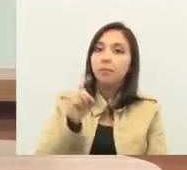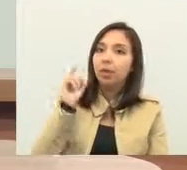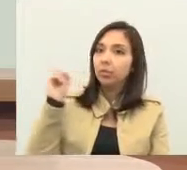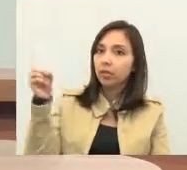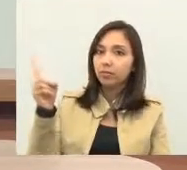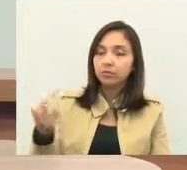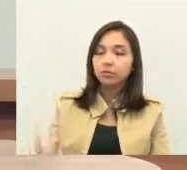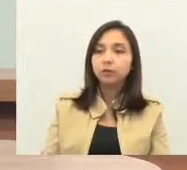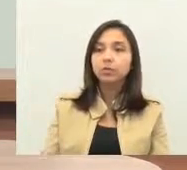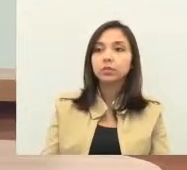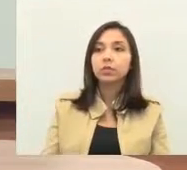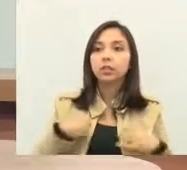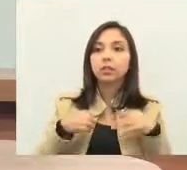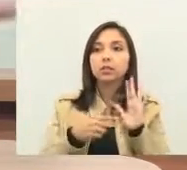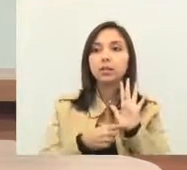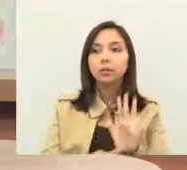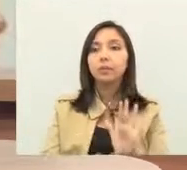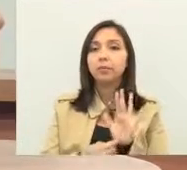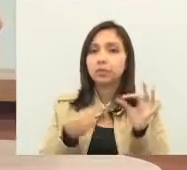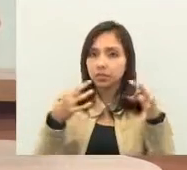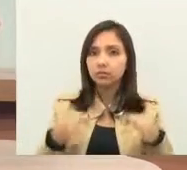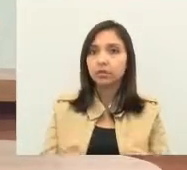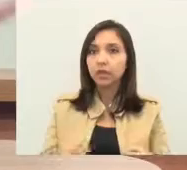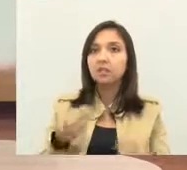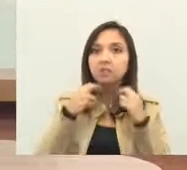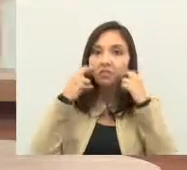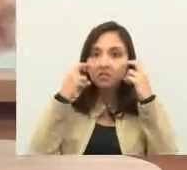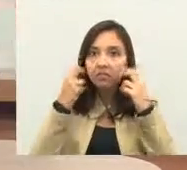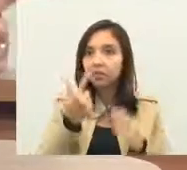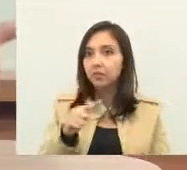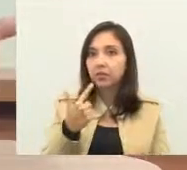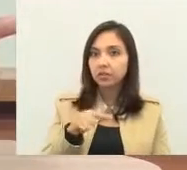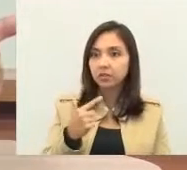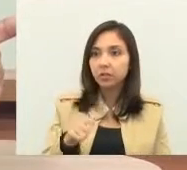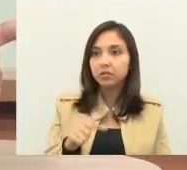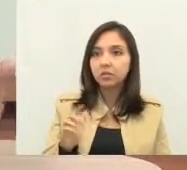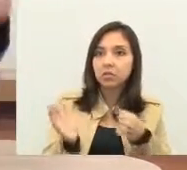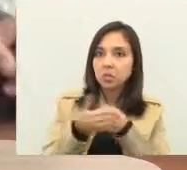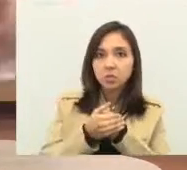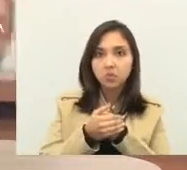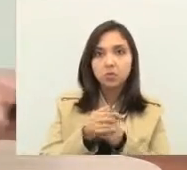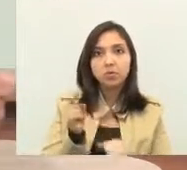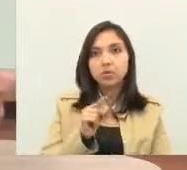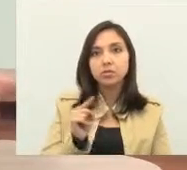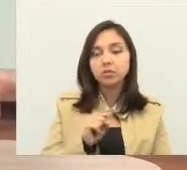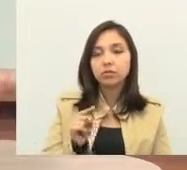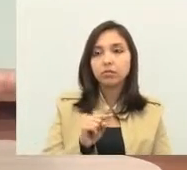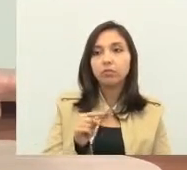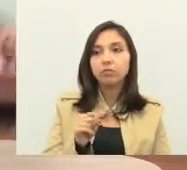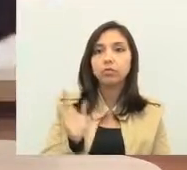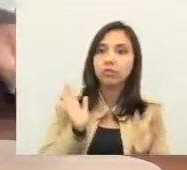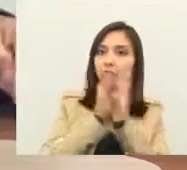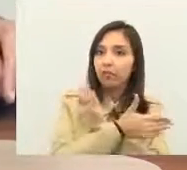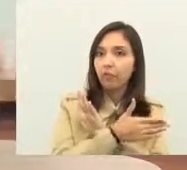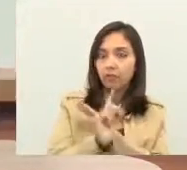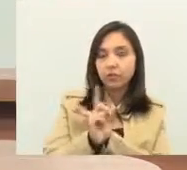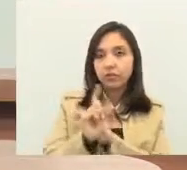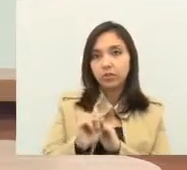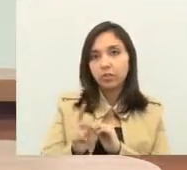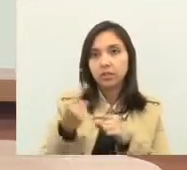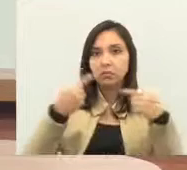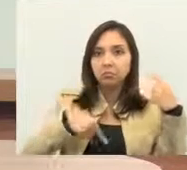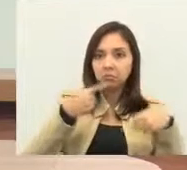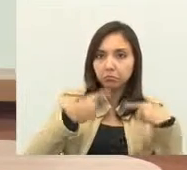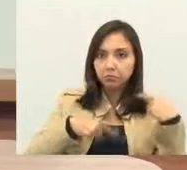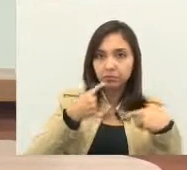posição, que não se envergonha do que é, que não se esconde, que não foge do plenário, que vai para o